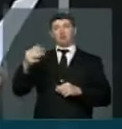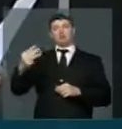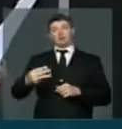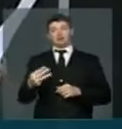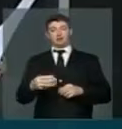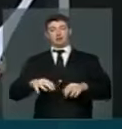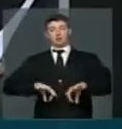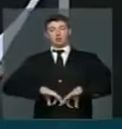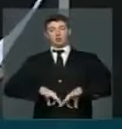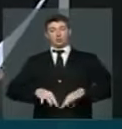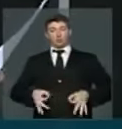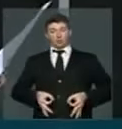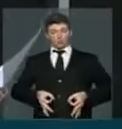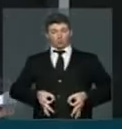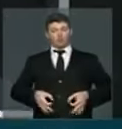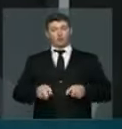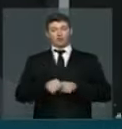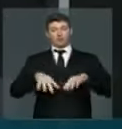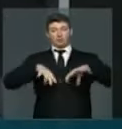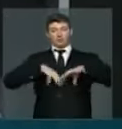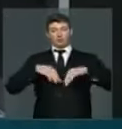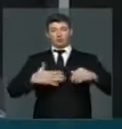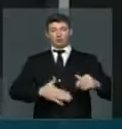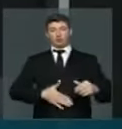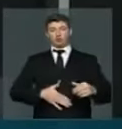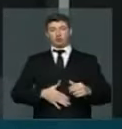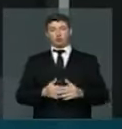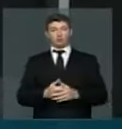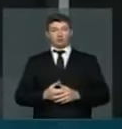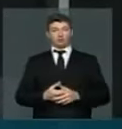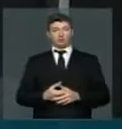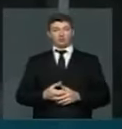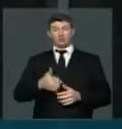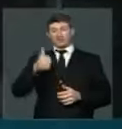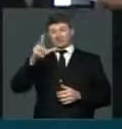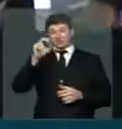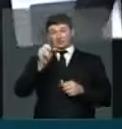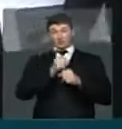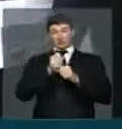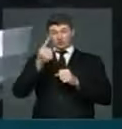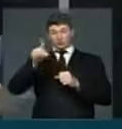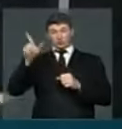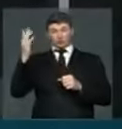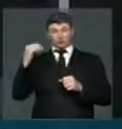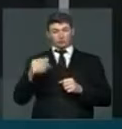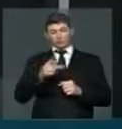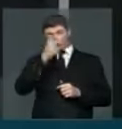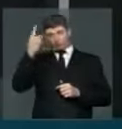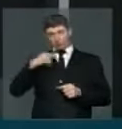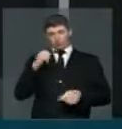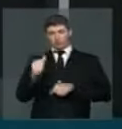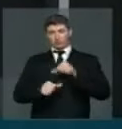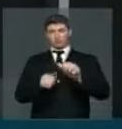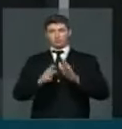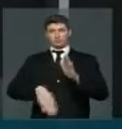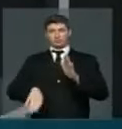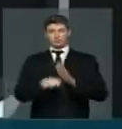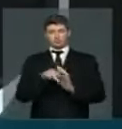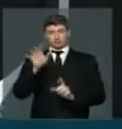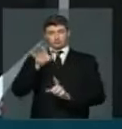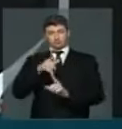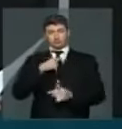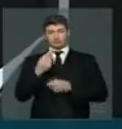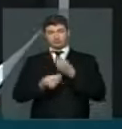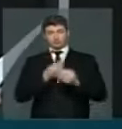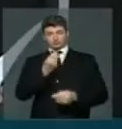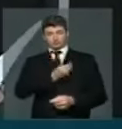de uterino e pulmão e estômago. Nos últimos 150 anos, a humanidade passou por transformações que afetaram o modo